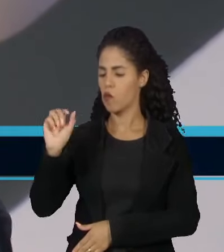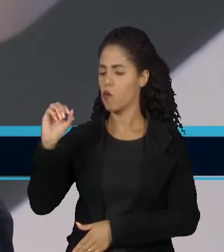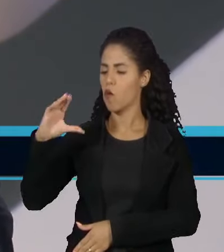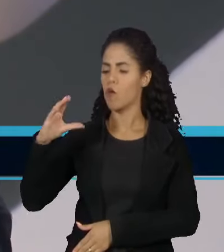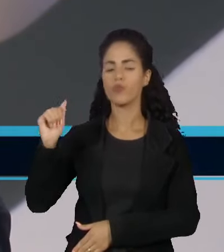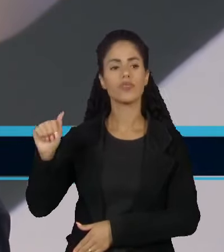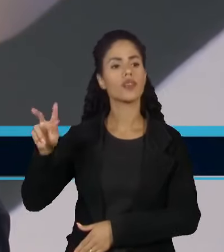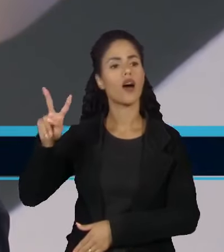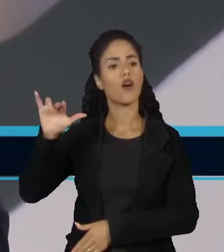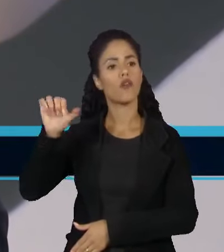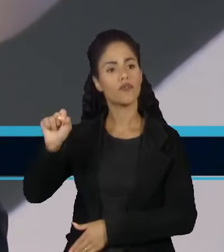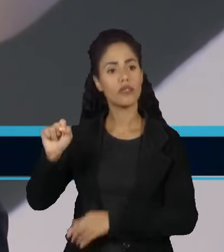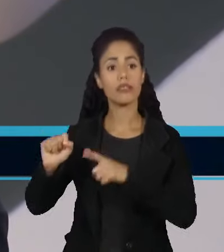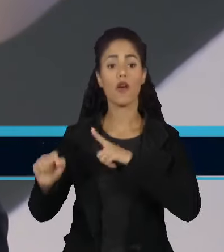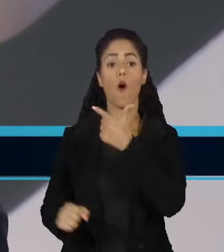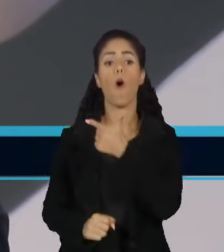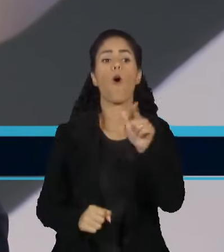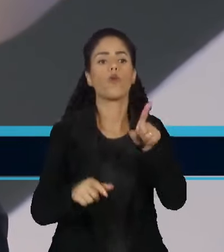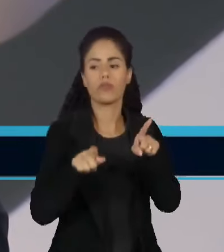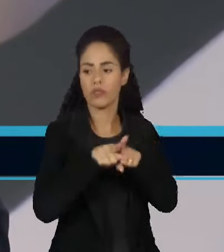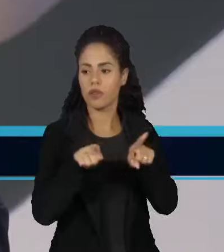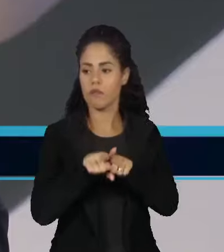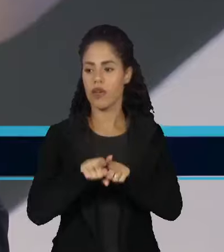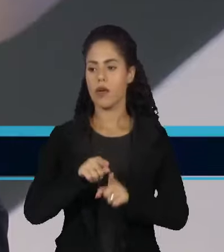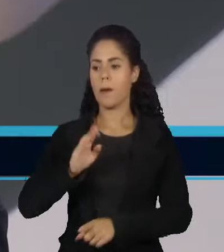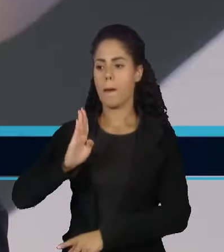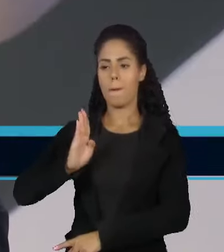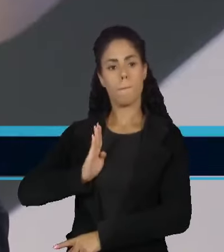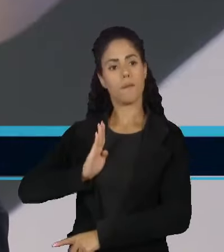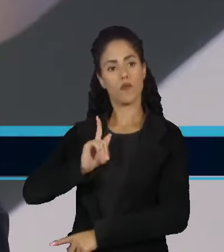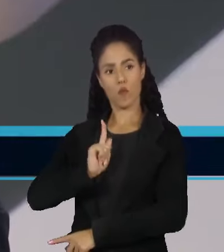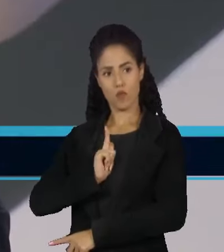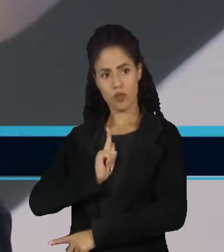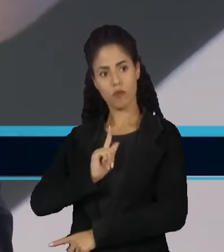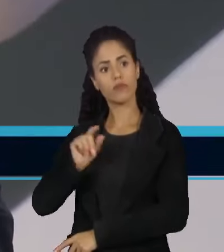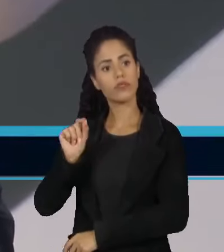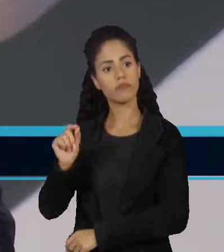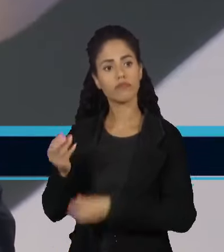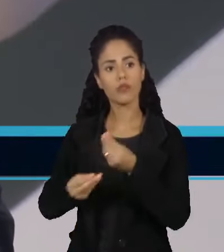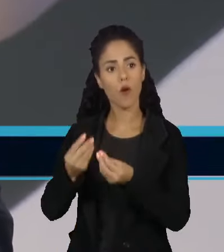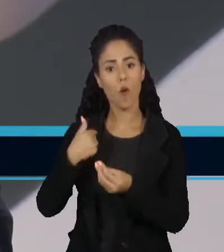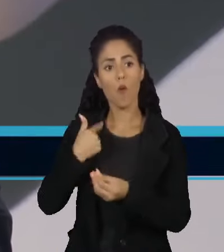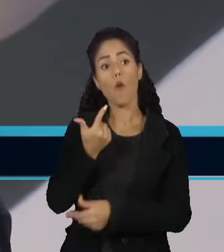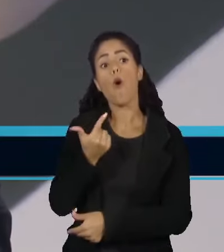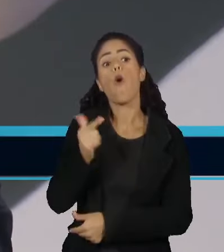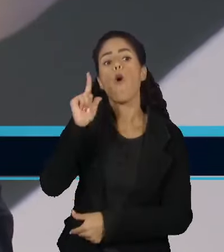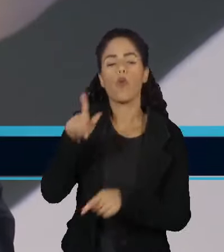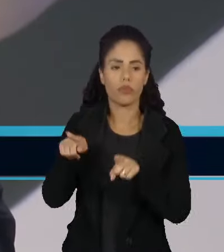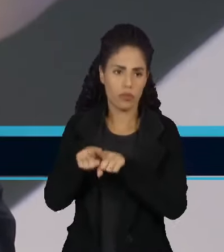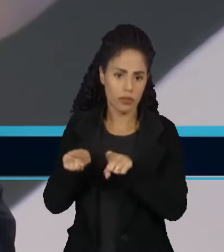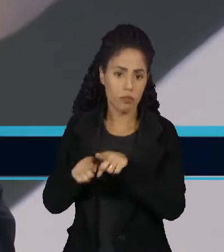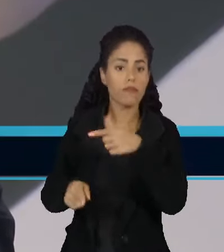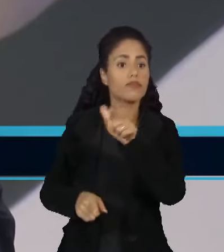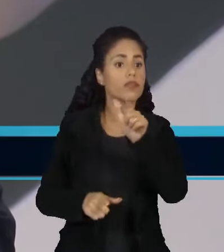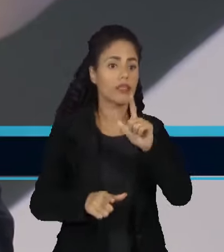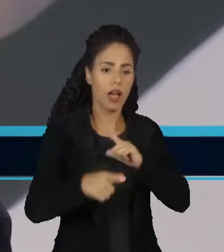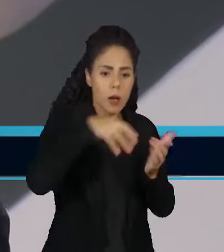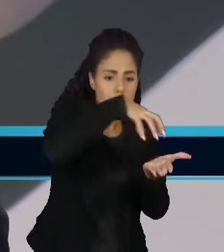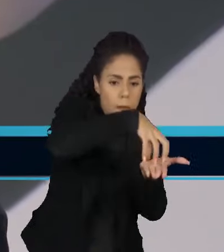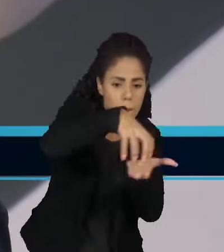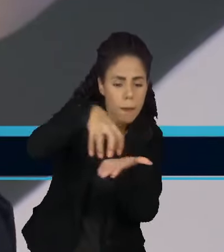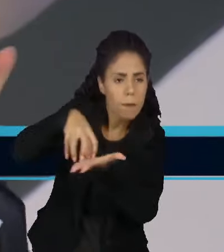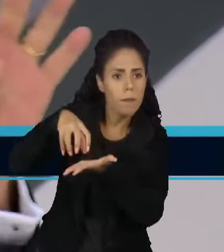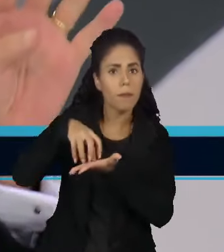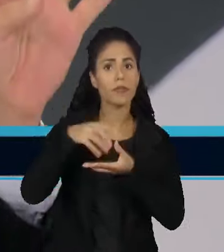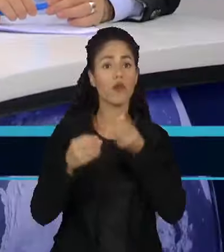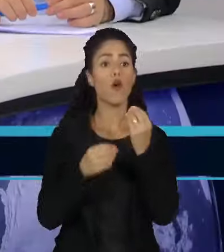Bento Gonçalves tem mais duas barragens que estão prestes a romper, uma outra em Canela e uma outra em São Martinho da